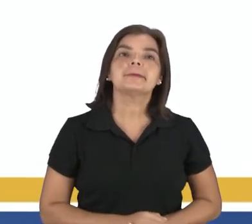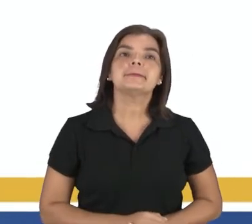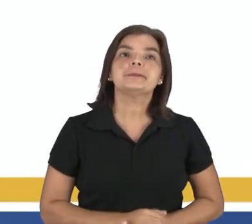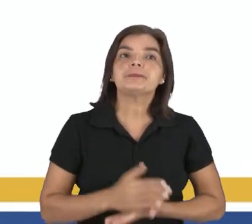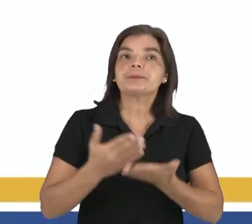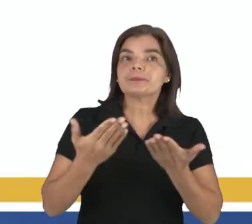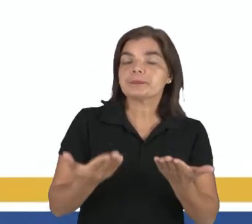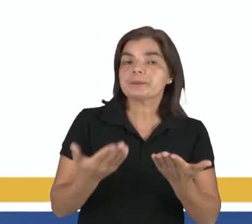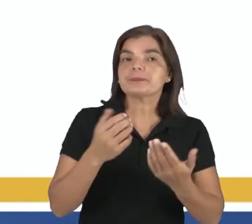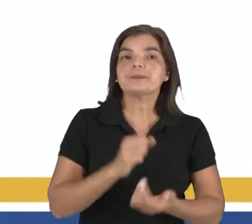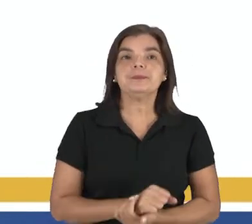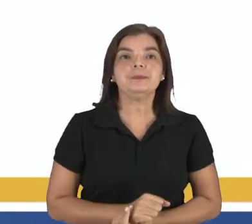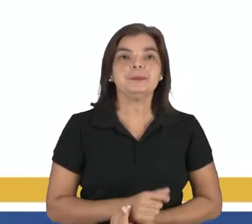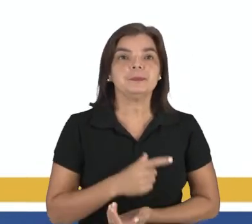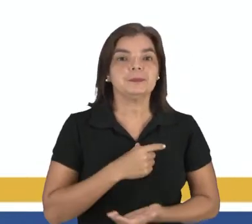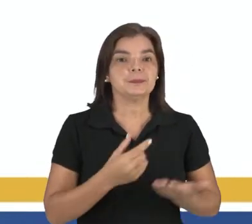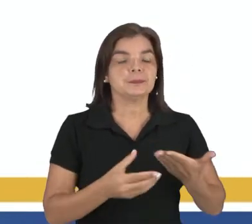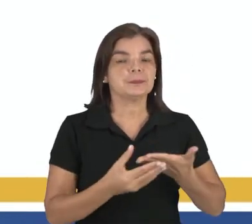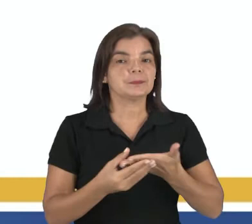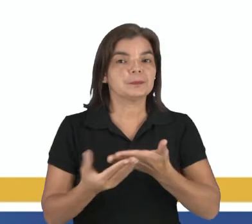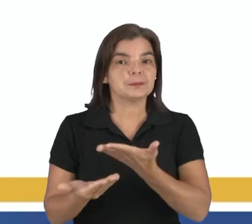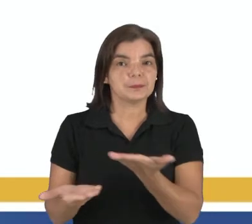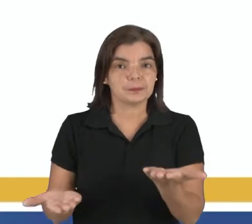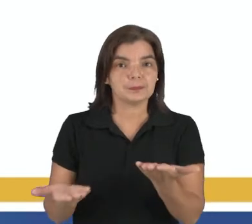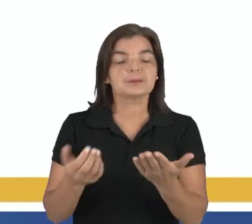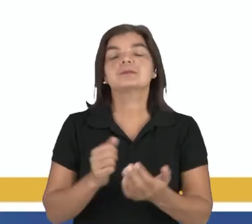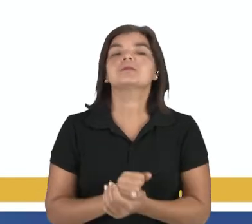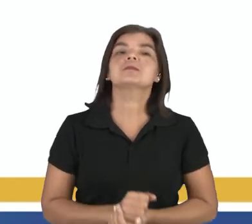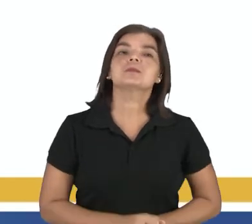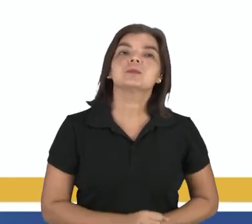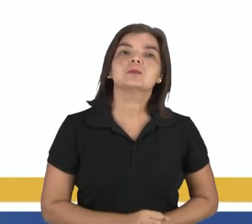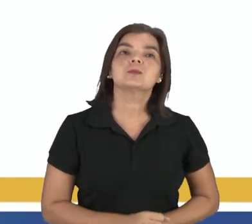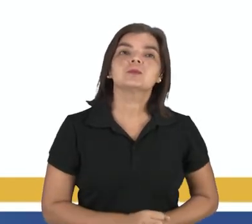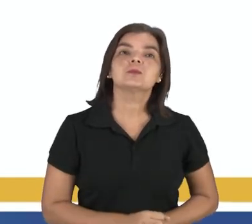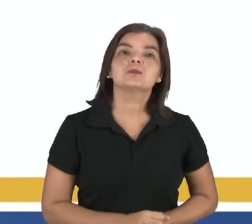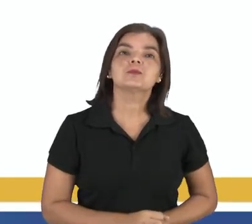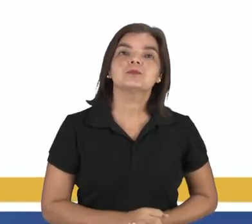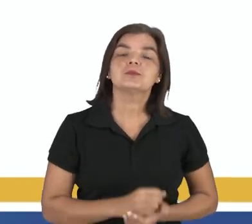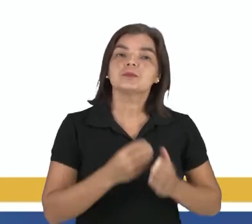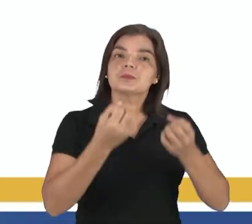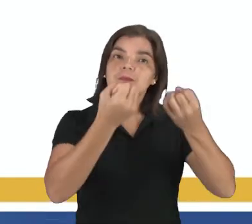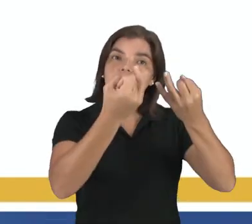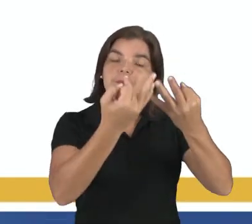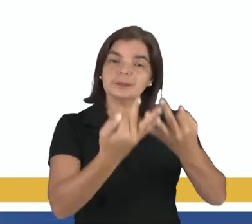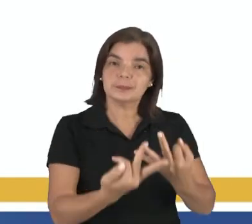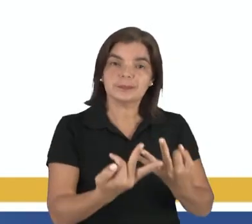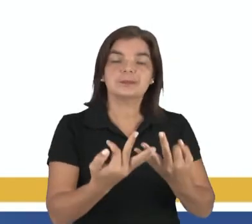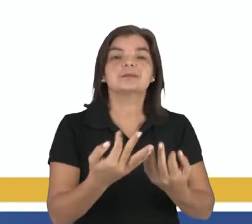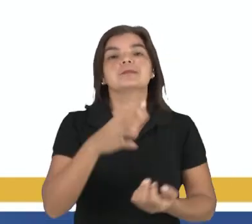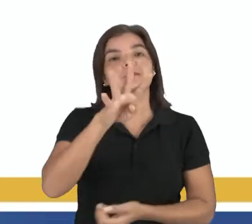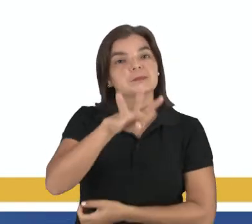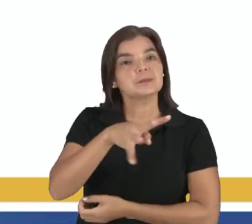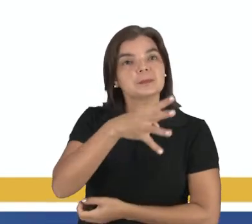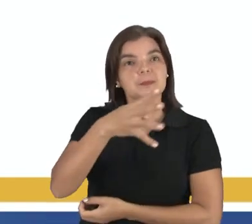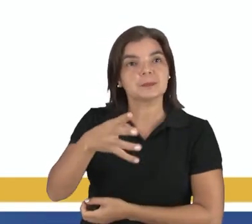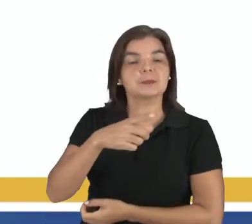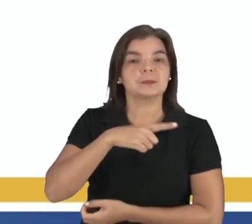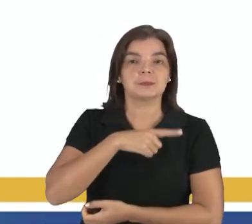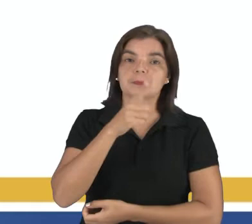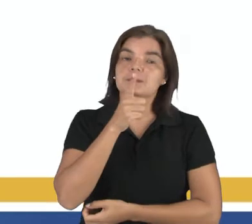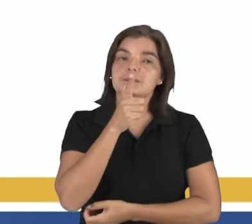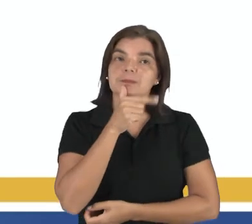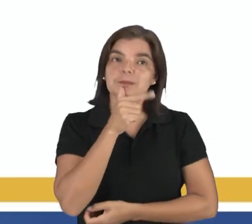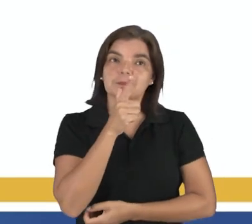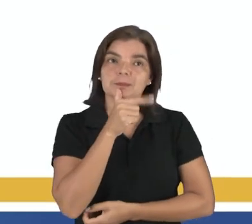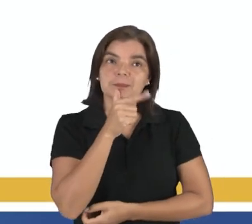certo? E aí eu trouxe para vocês as especificações dessa situação. Então, nós vamos ter